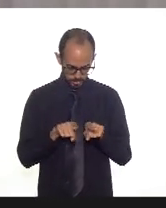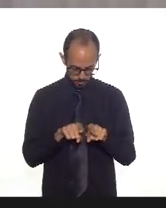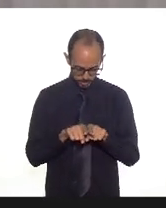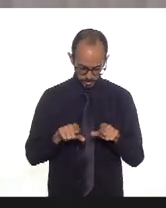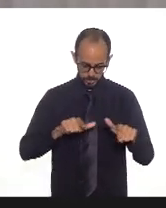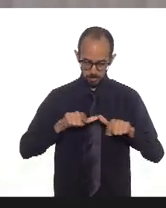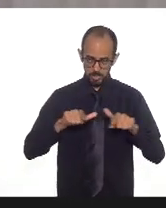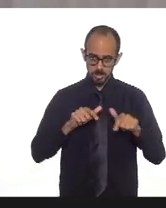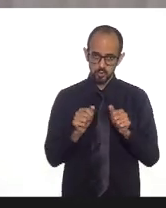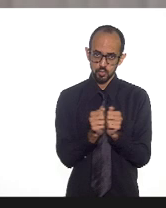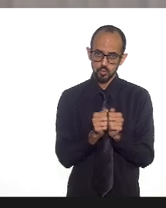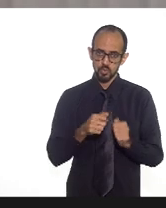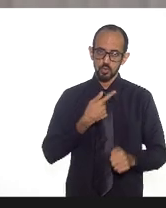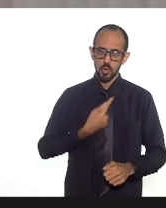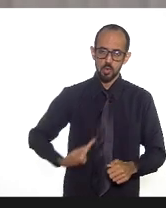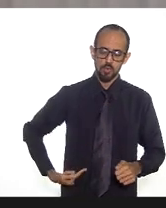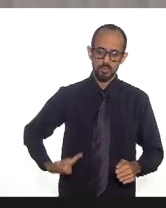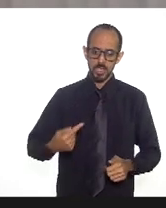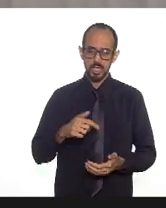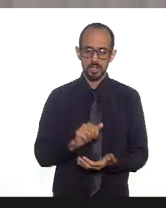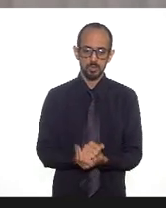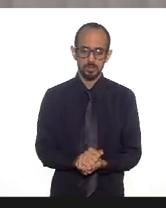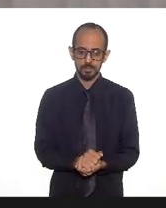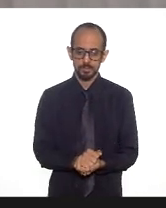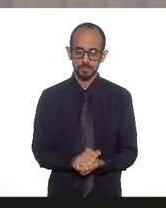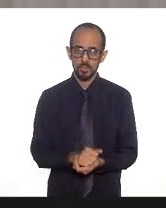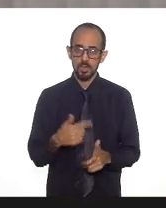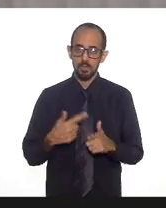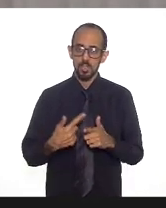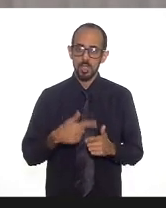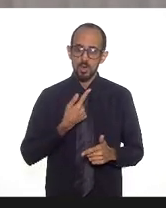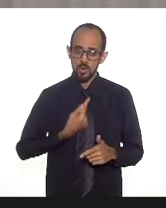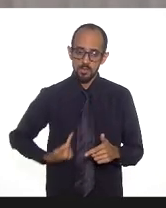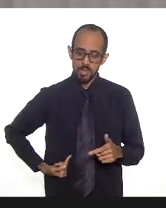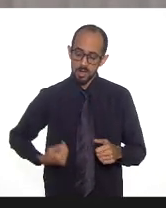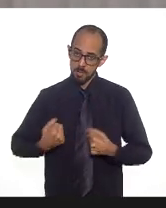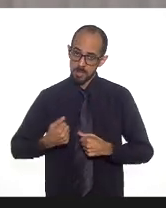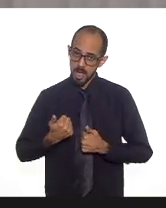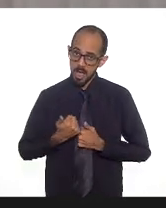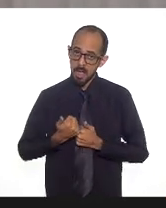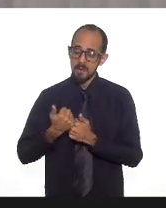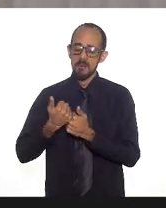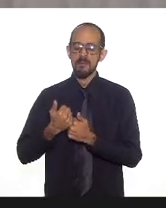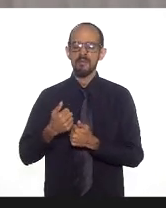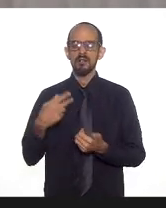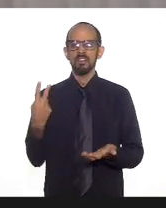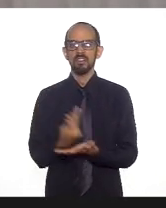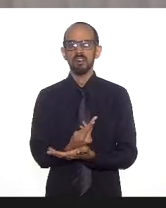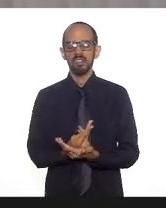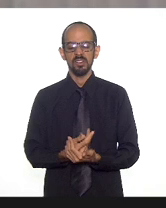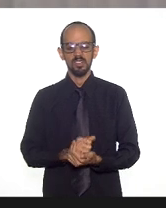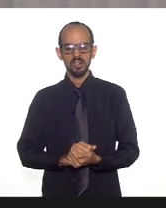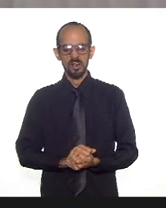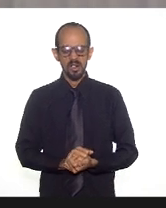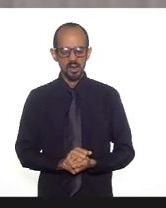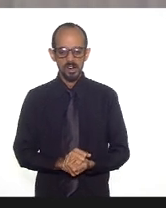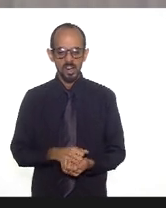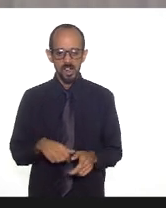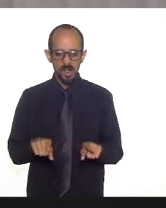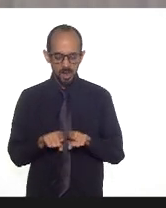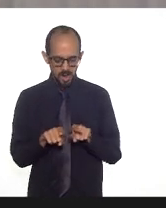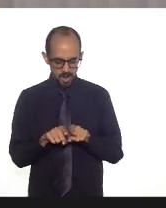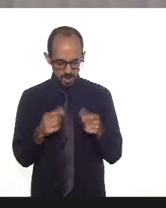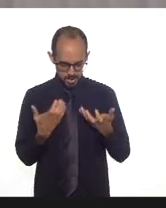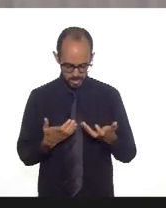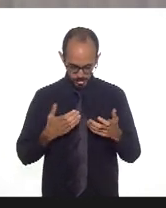governo, ou seja, já que o governo precisa apoiar esse processo para que ele aconteça. Fora disso, eu gostaria de chamar a